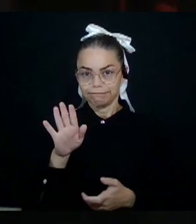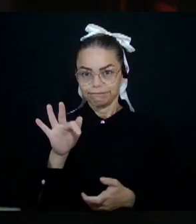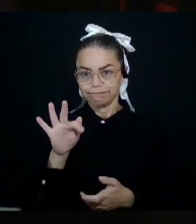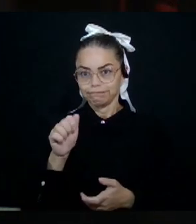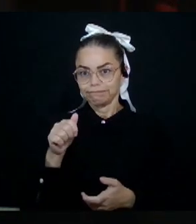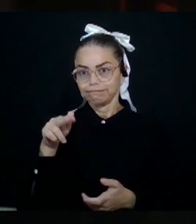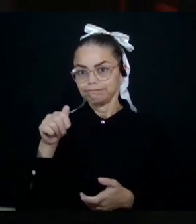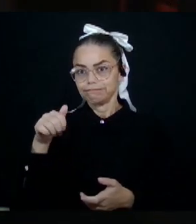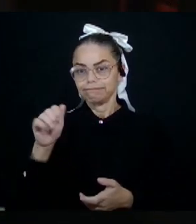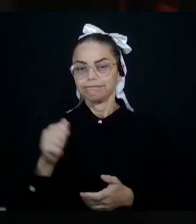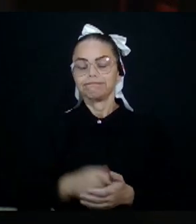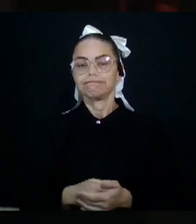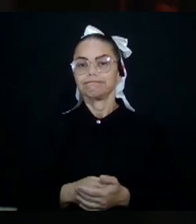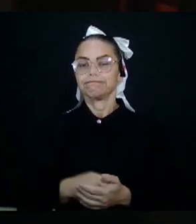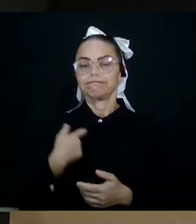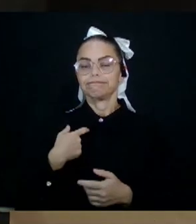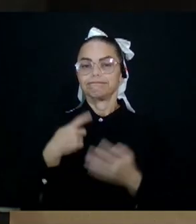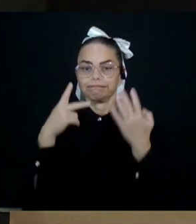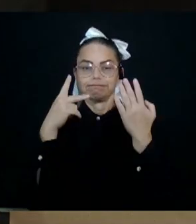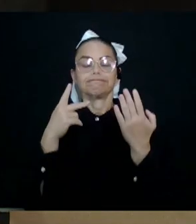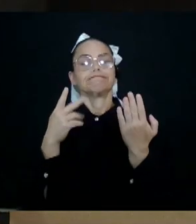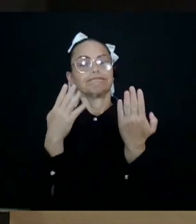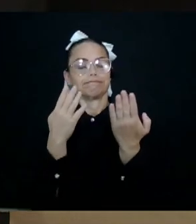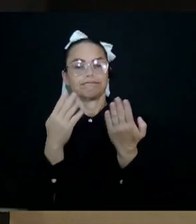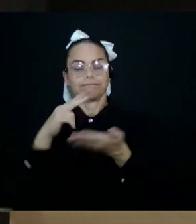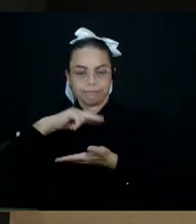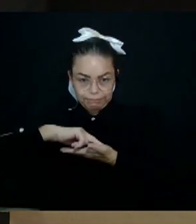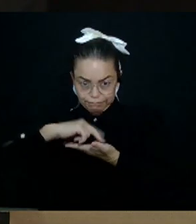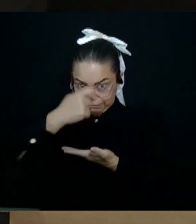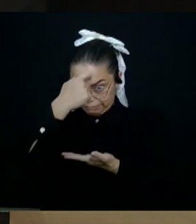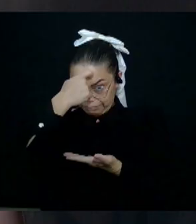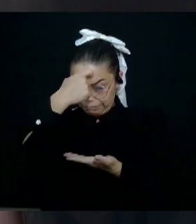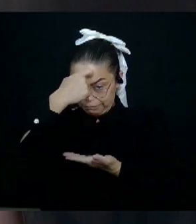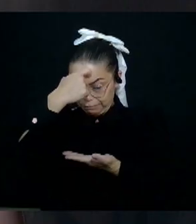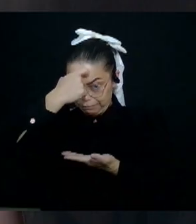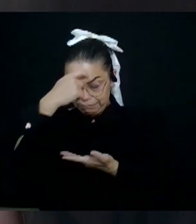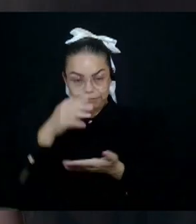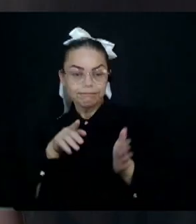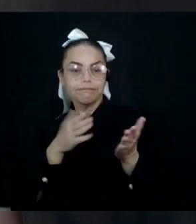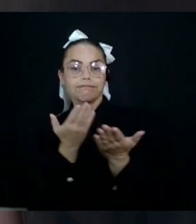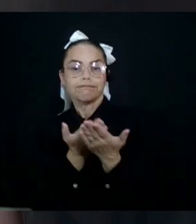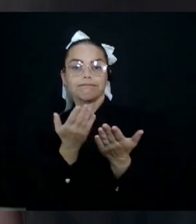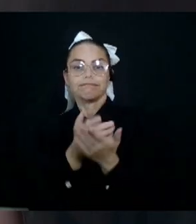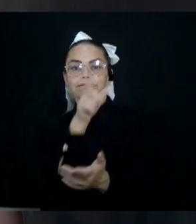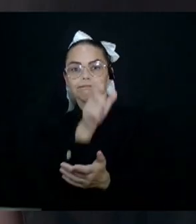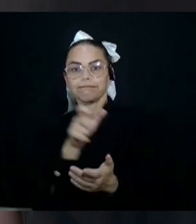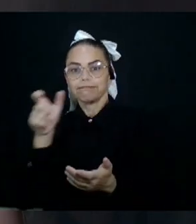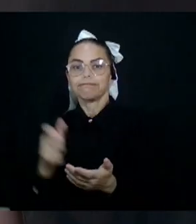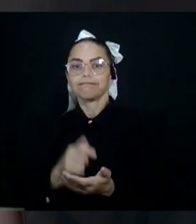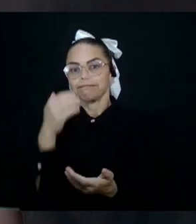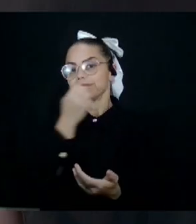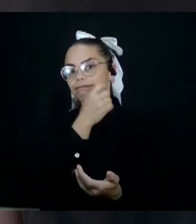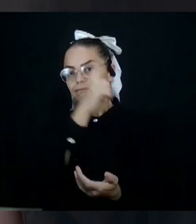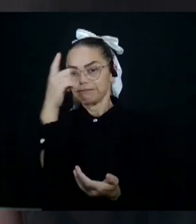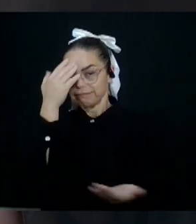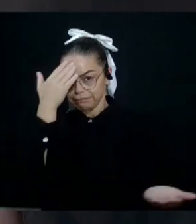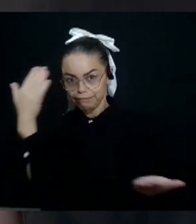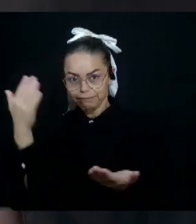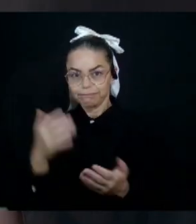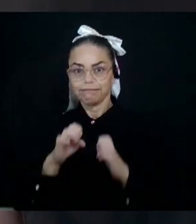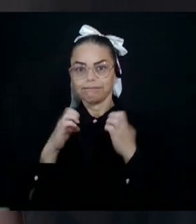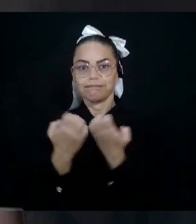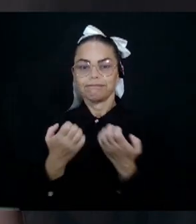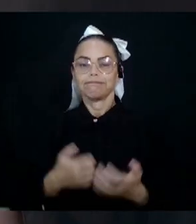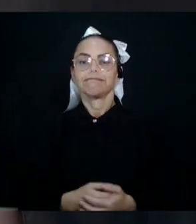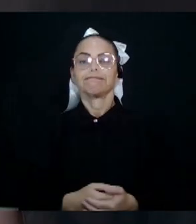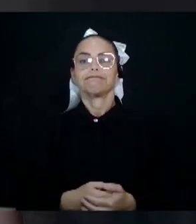e psicanalista. Seja muito bem-vinda. Bom dia, Fabiana. Bom dia, Ruby. Agradeço o convite, a equipe, a você, e que a gente